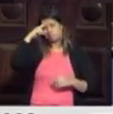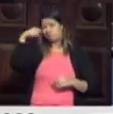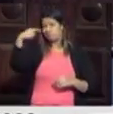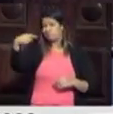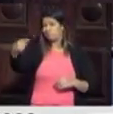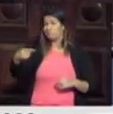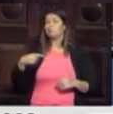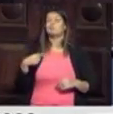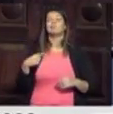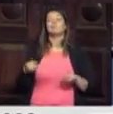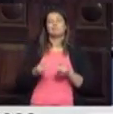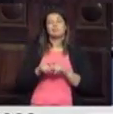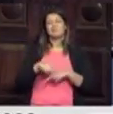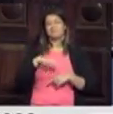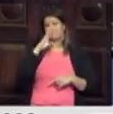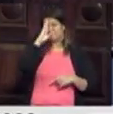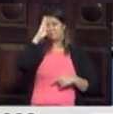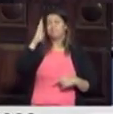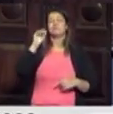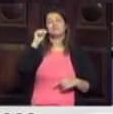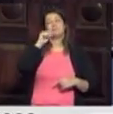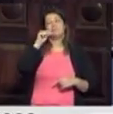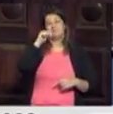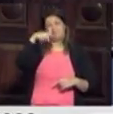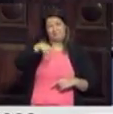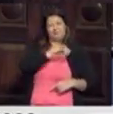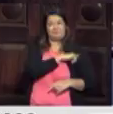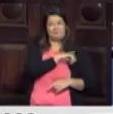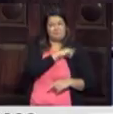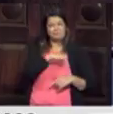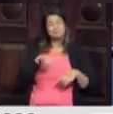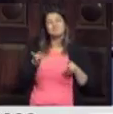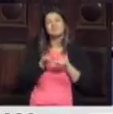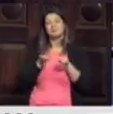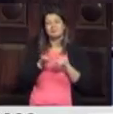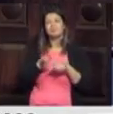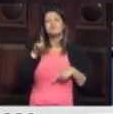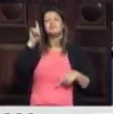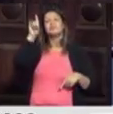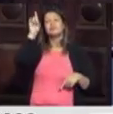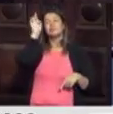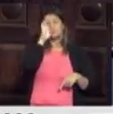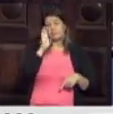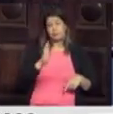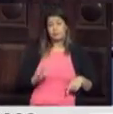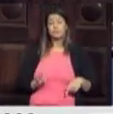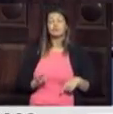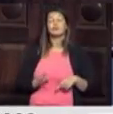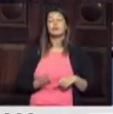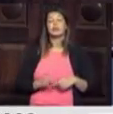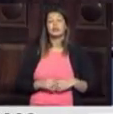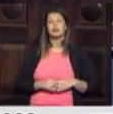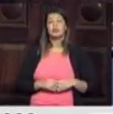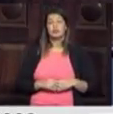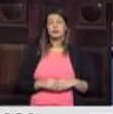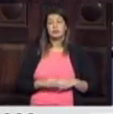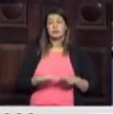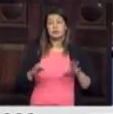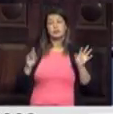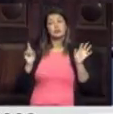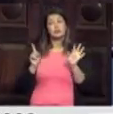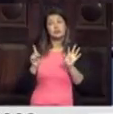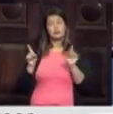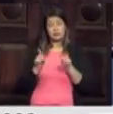das mulheres fluminenses e brasileiras. Deputado Márcio Pacheco, há interpretações